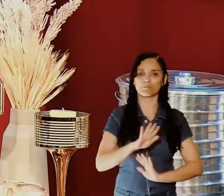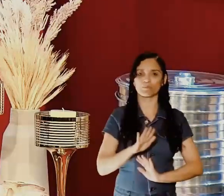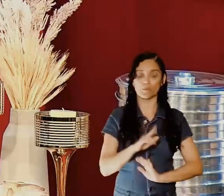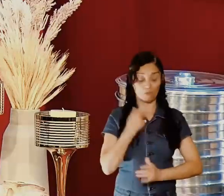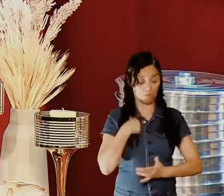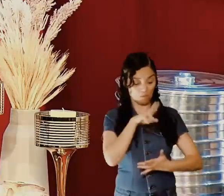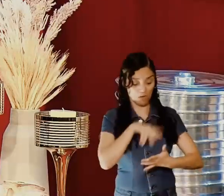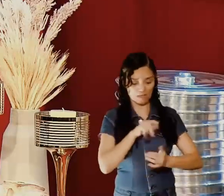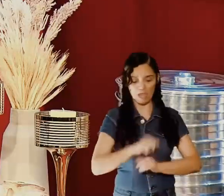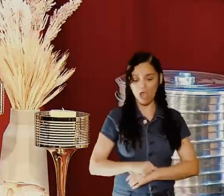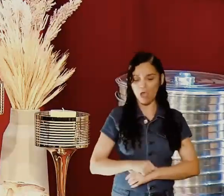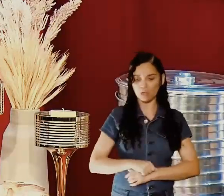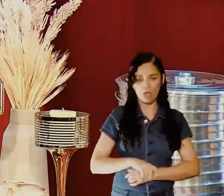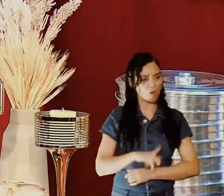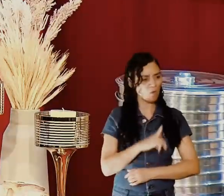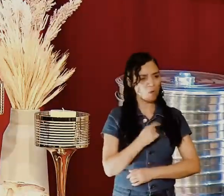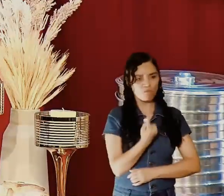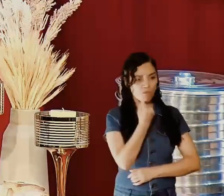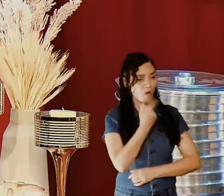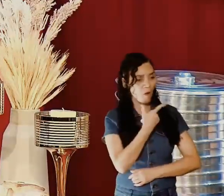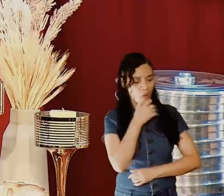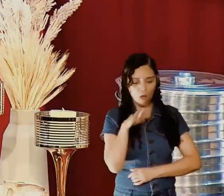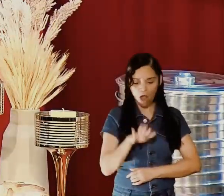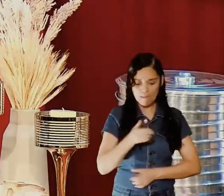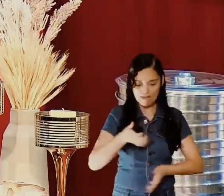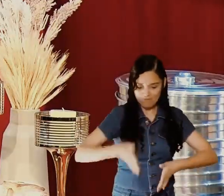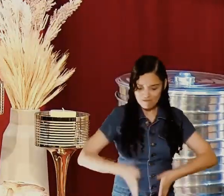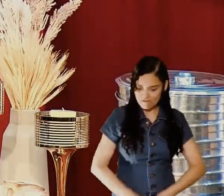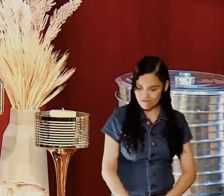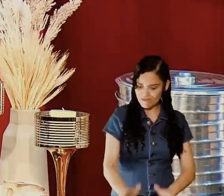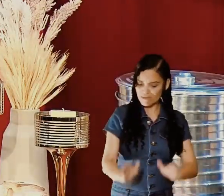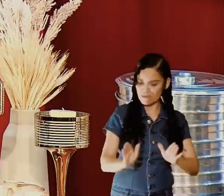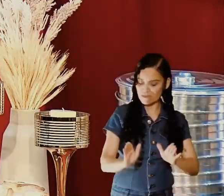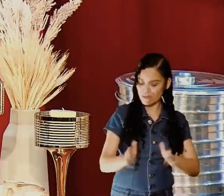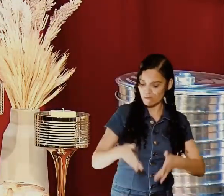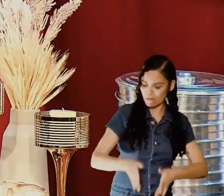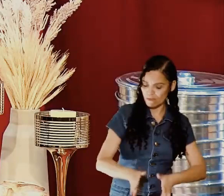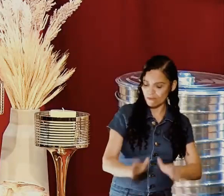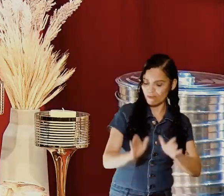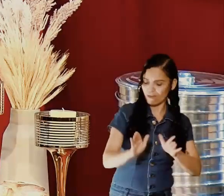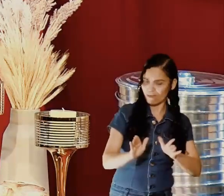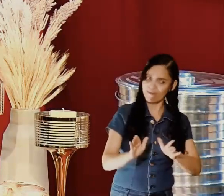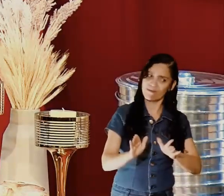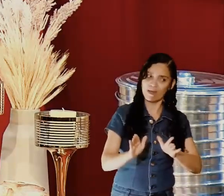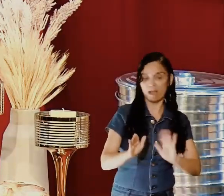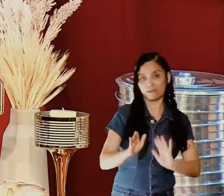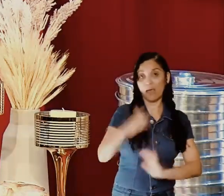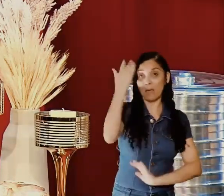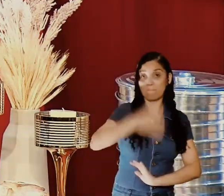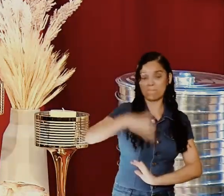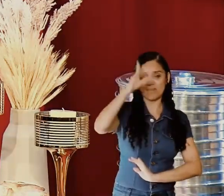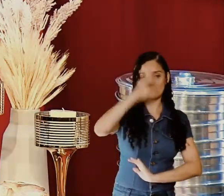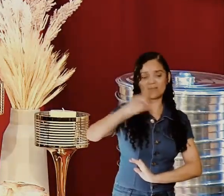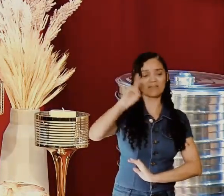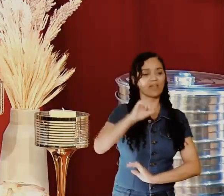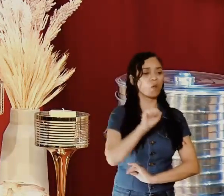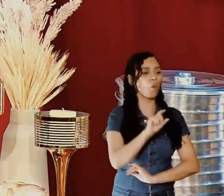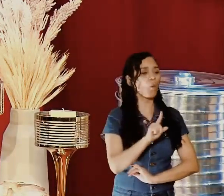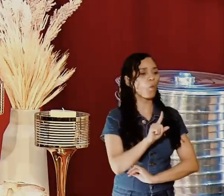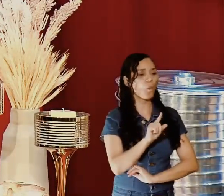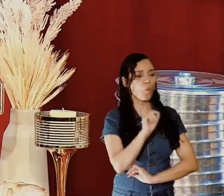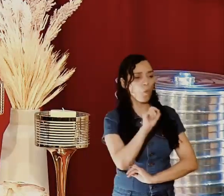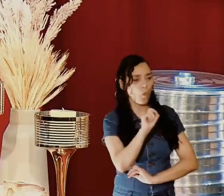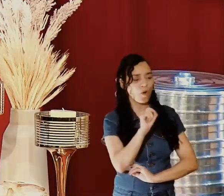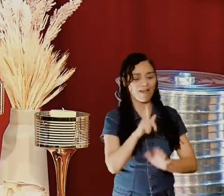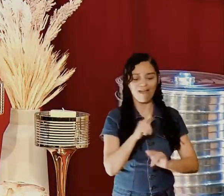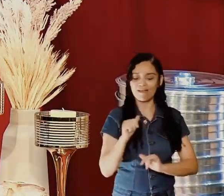aqui, e esse menino possui essas características da presença de Deus, o Emmanuel, em nosso meio.